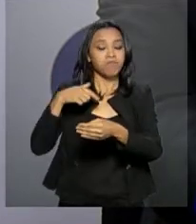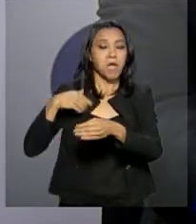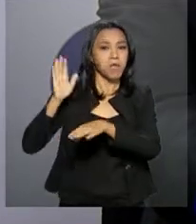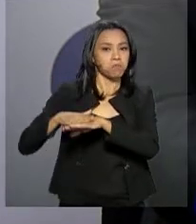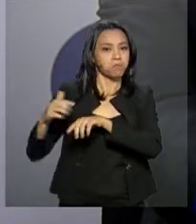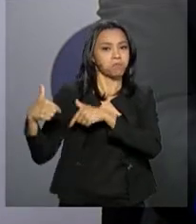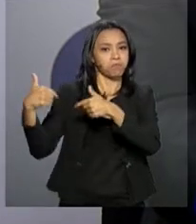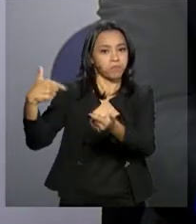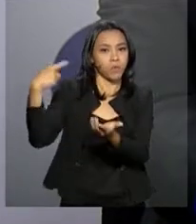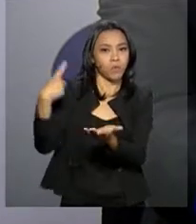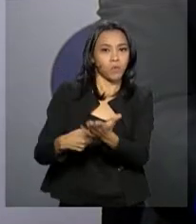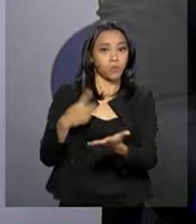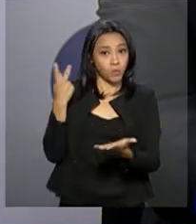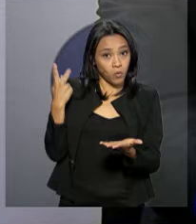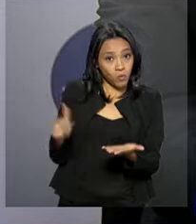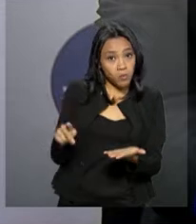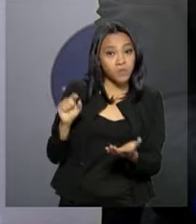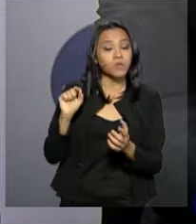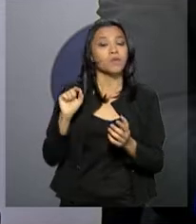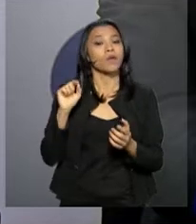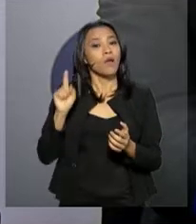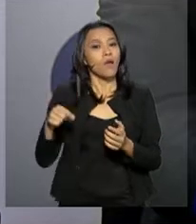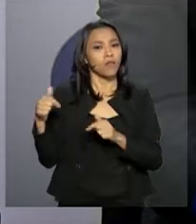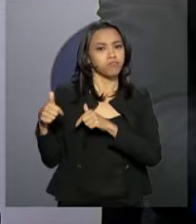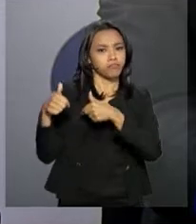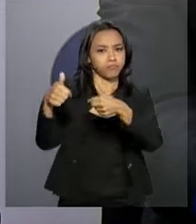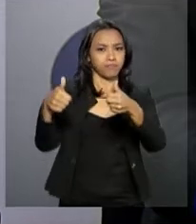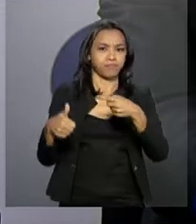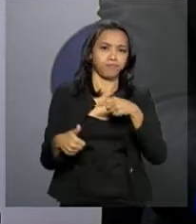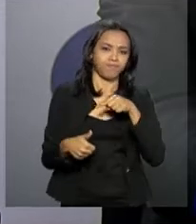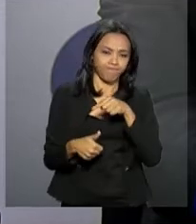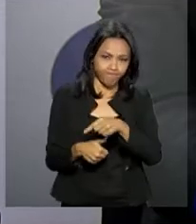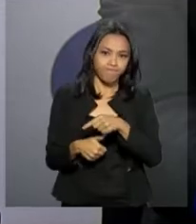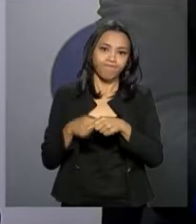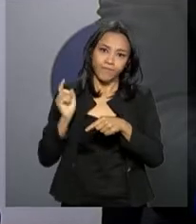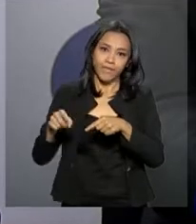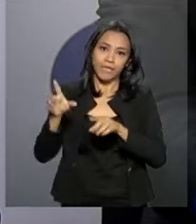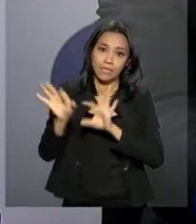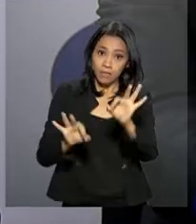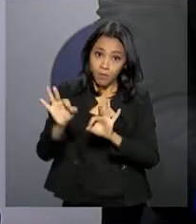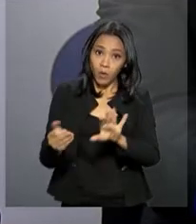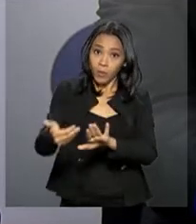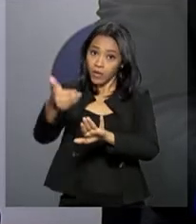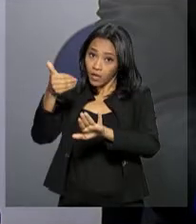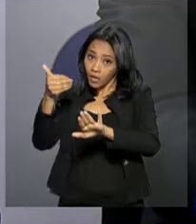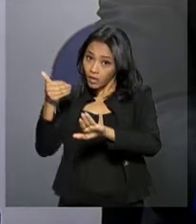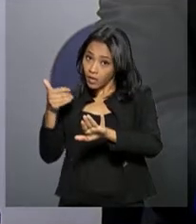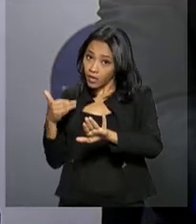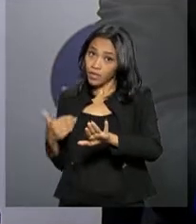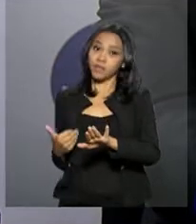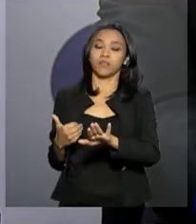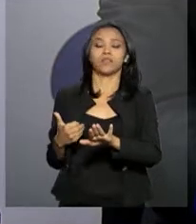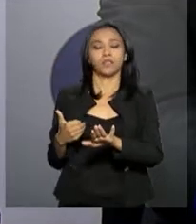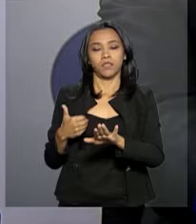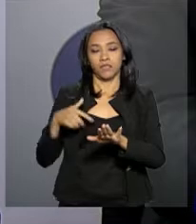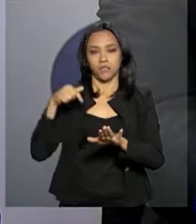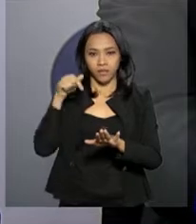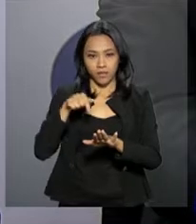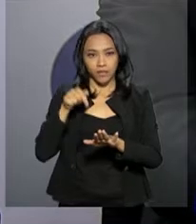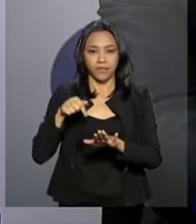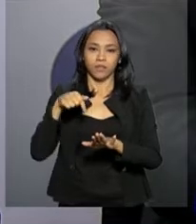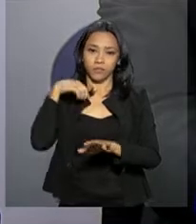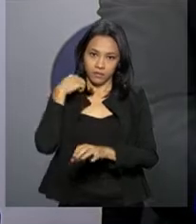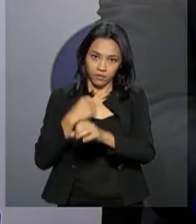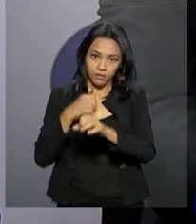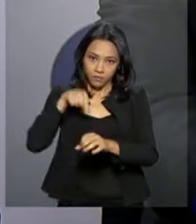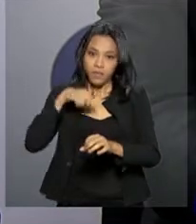seu papel é realizado o trabalho para o qual se preparou ao longo de todo esse